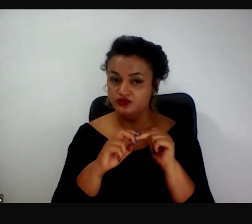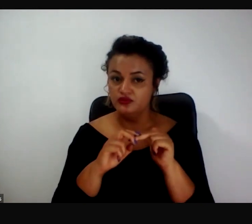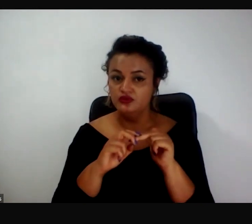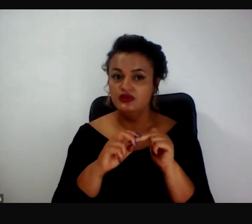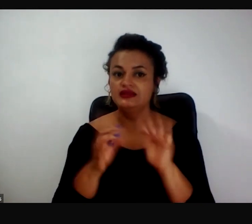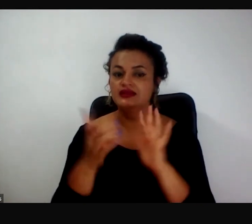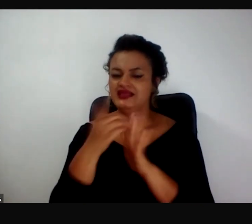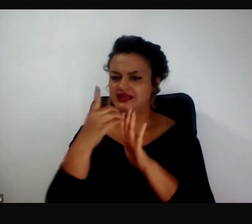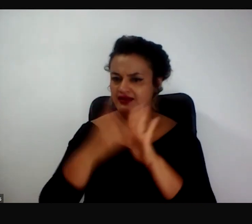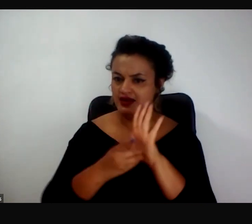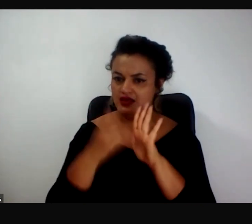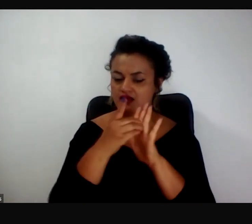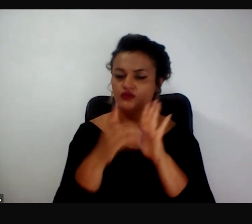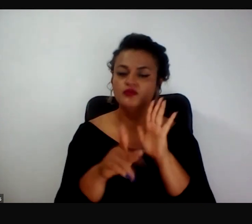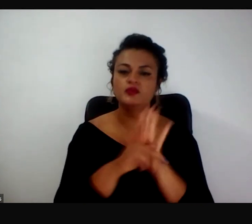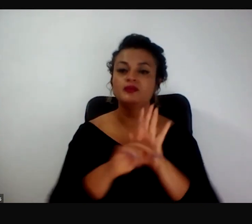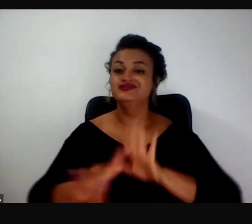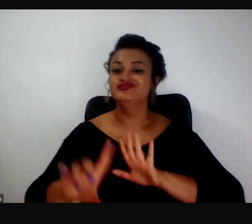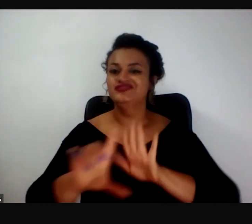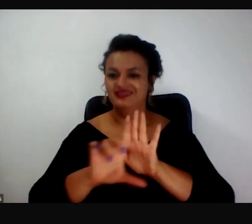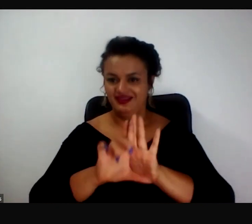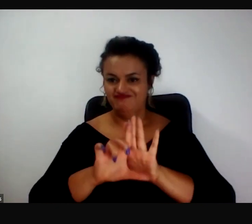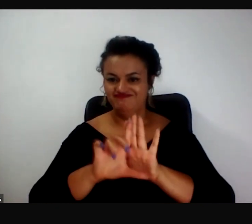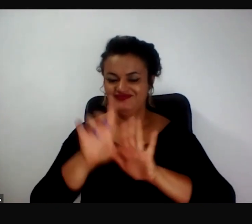decretos legislativos que são